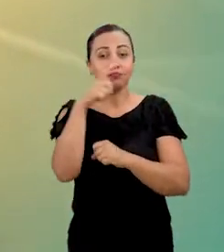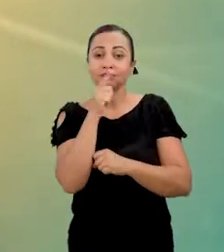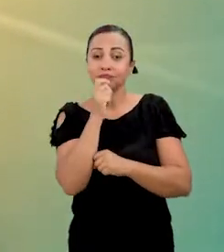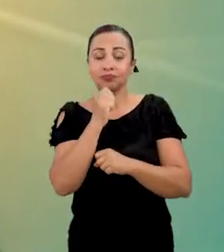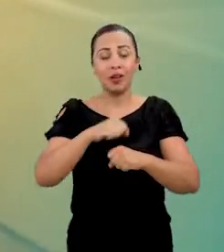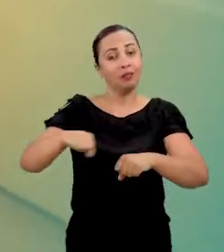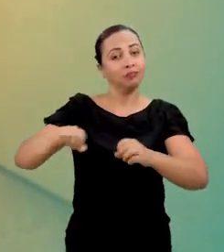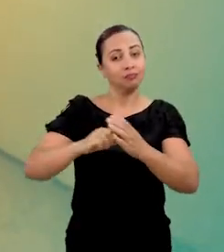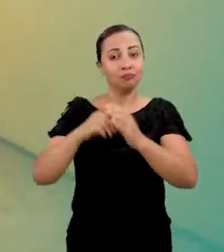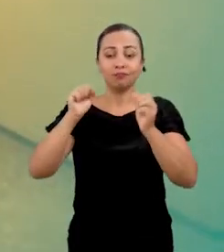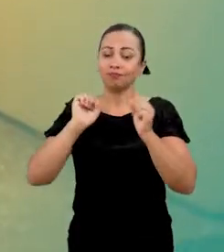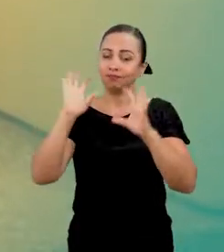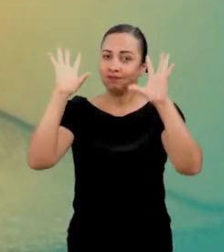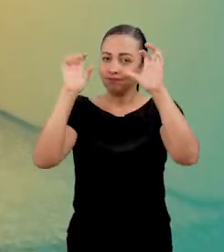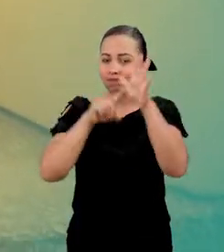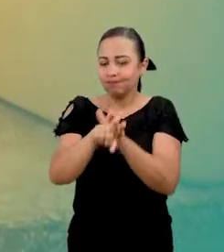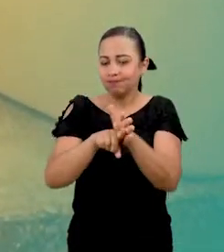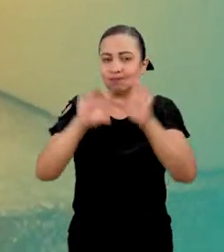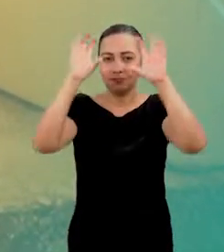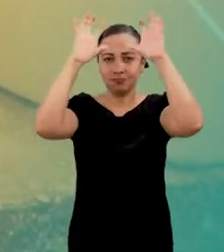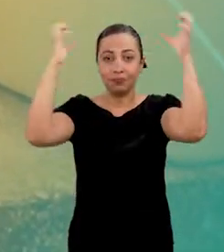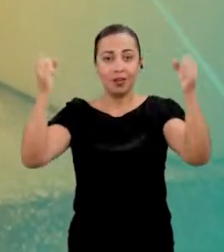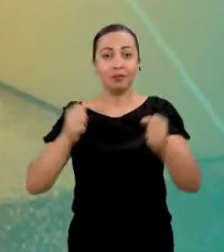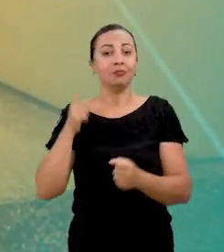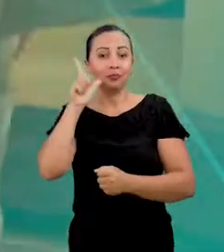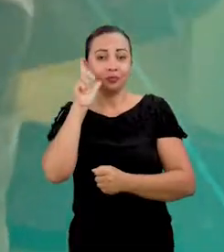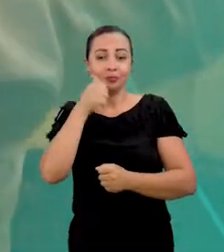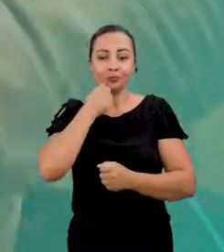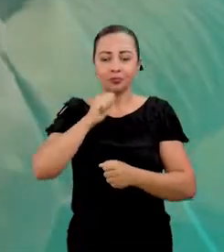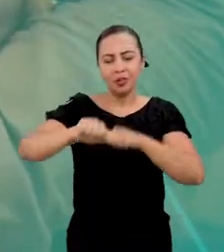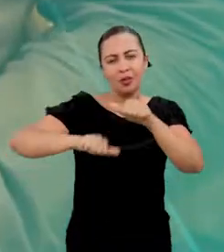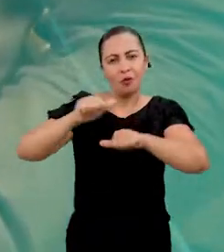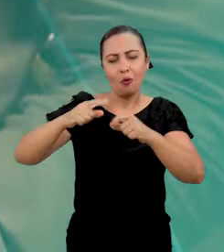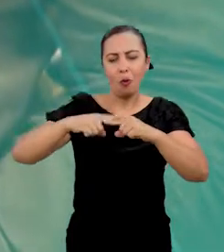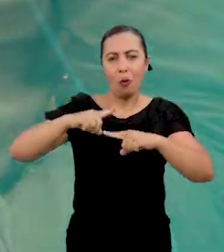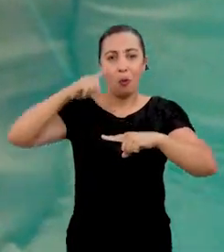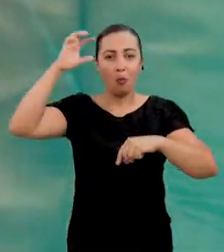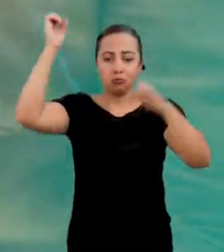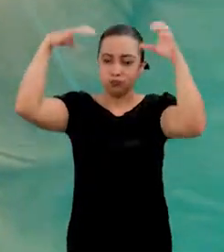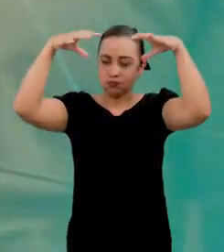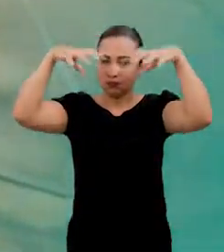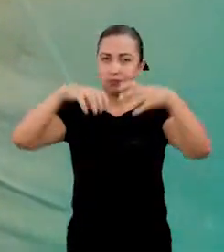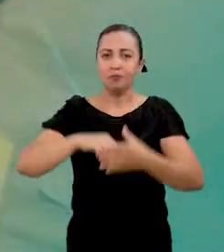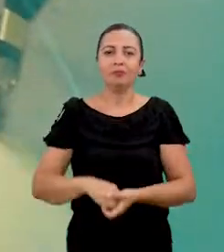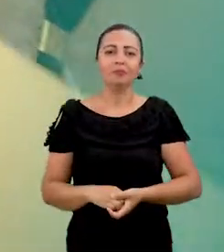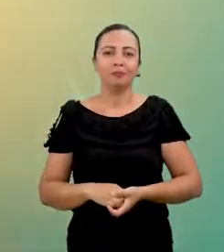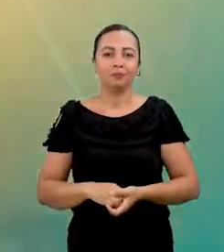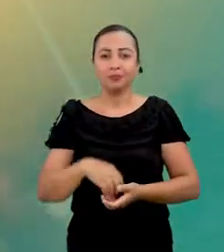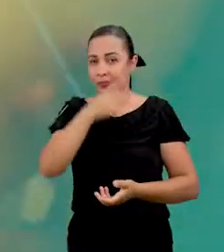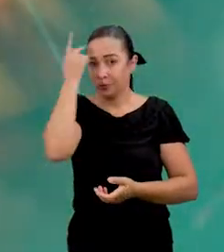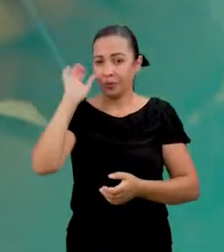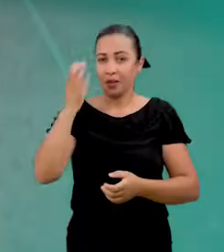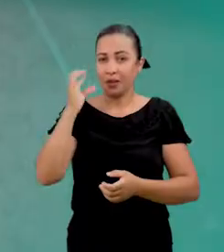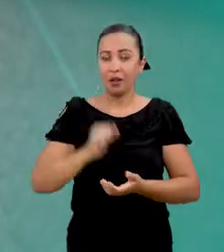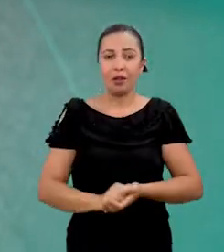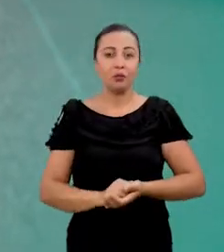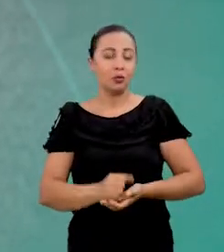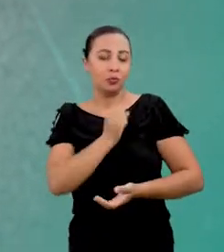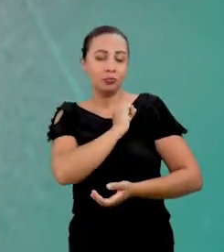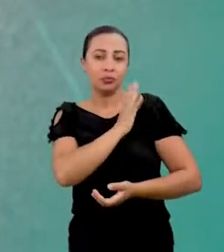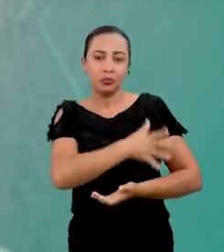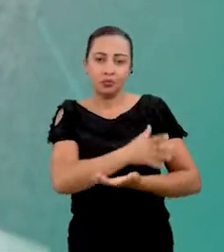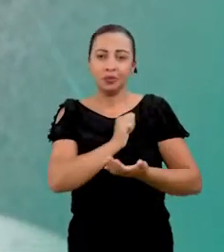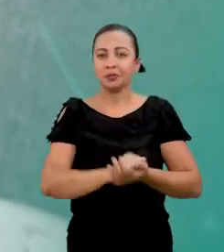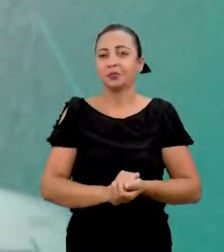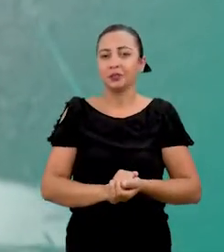Laboratório de Irrigação e Agrometeorologia do Instituto Federal de Alagoas desenvolve pluviômetro para coletar a água da chuva.